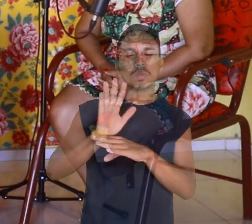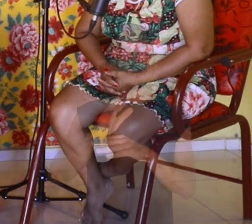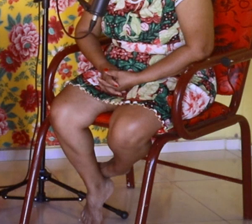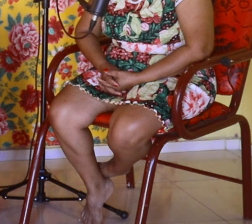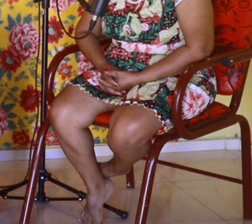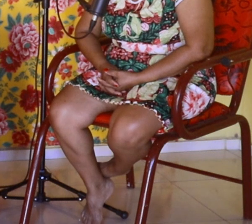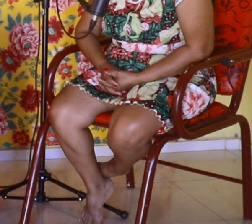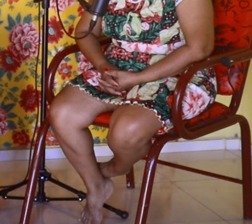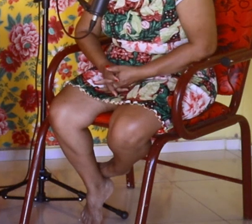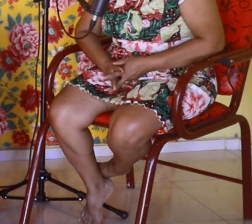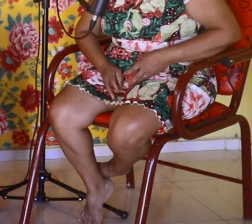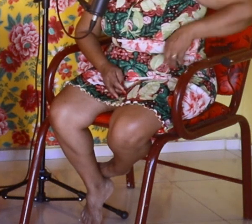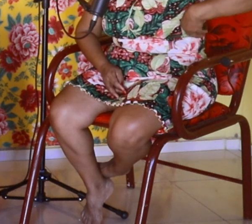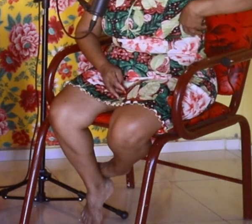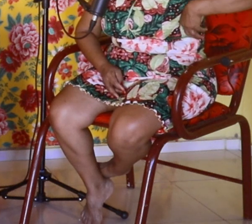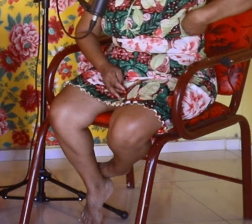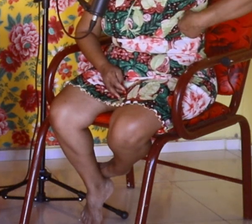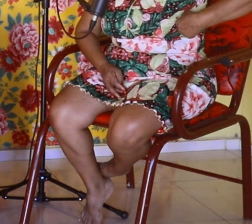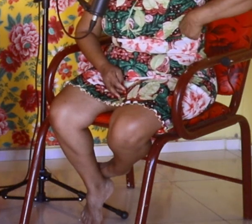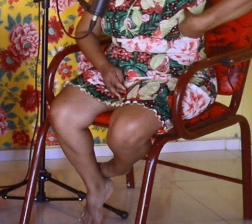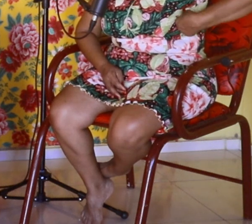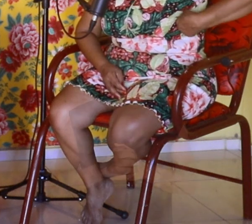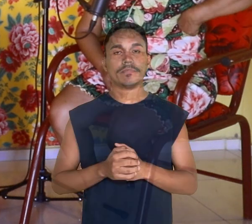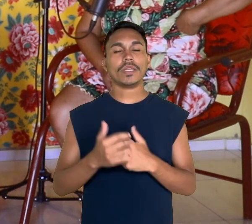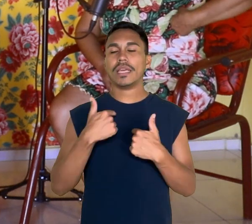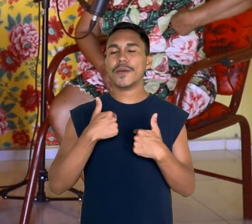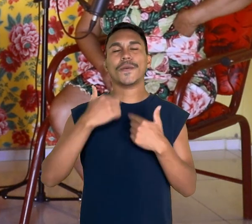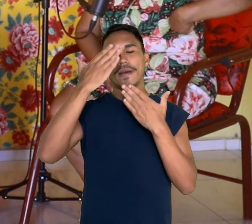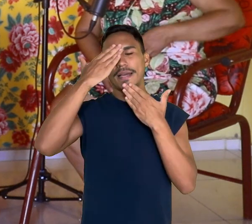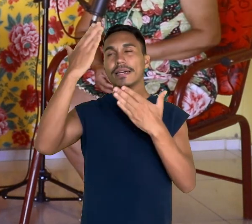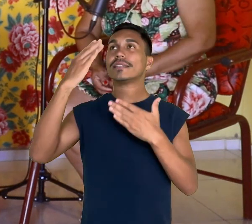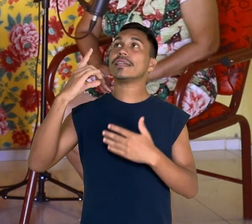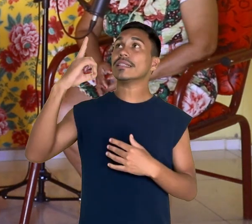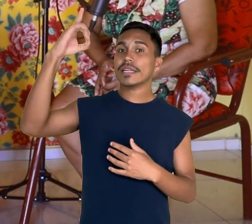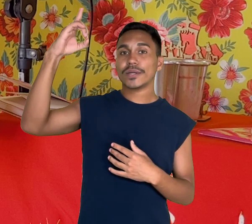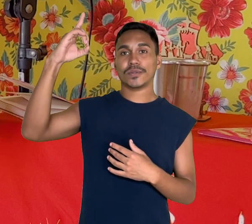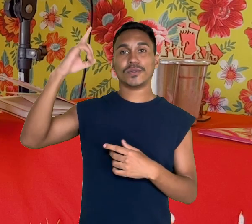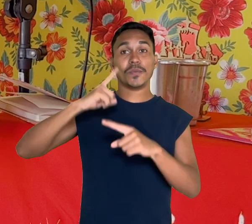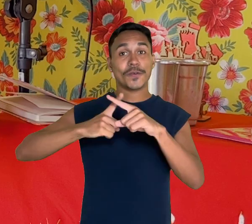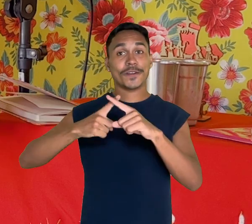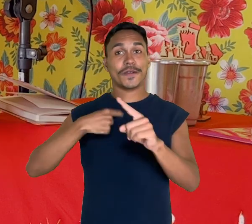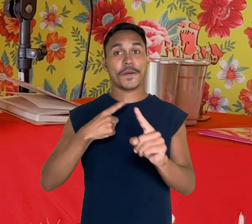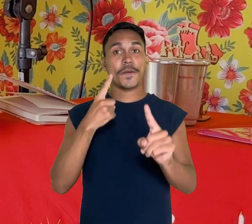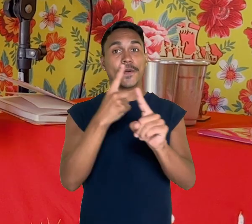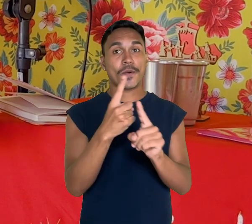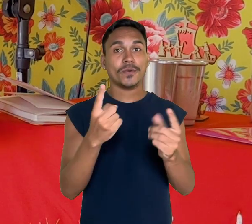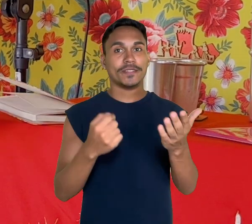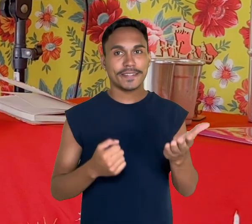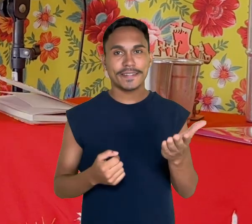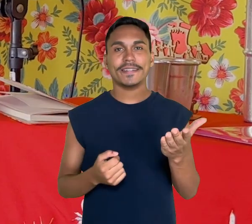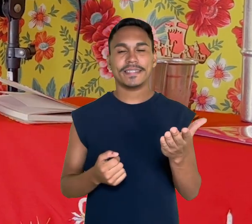uns videozinhos, né, que está guardado por ali. E eu só tenho a agradecer a Deus por ter